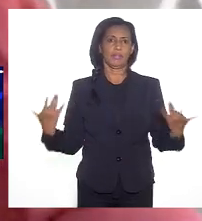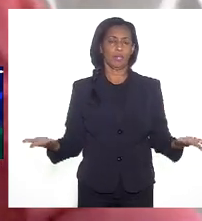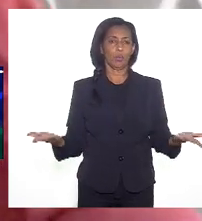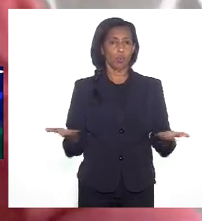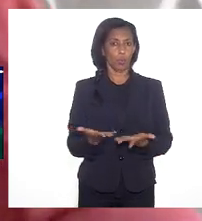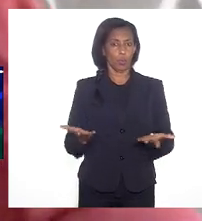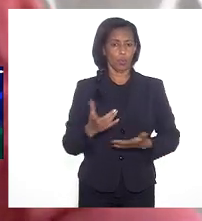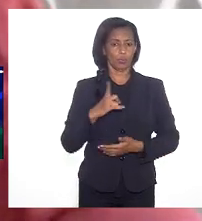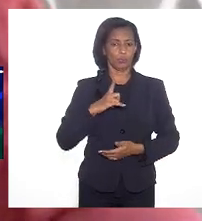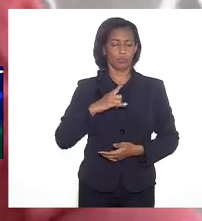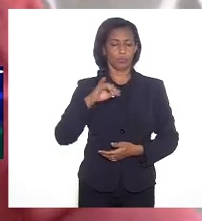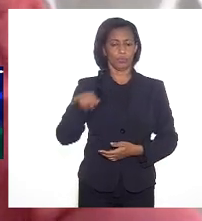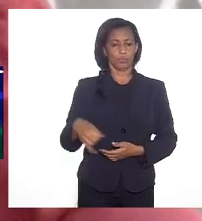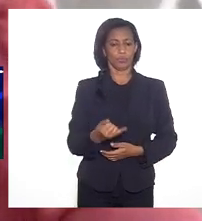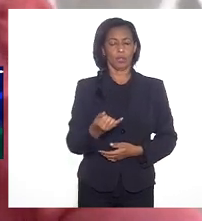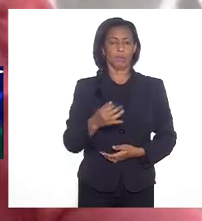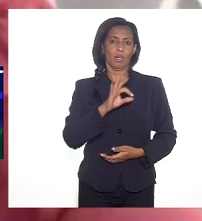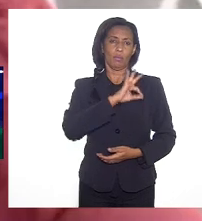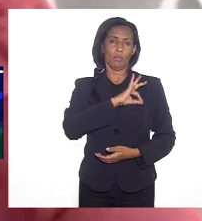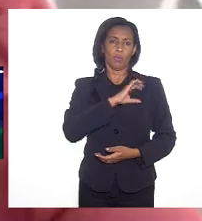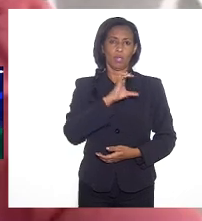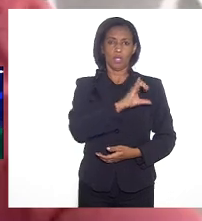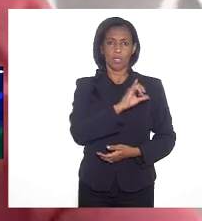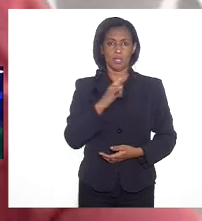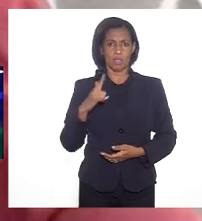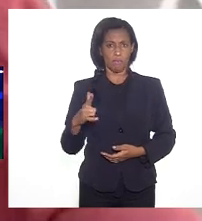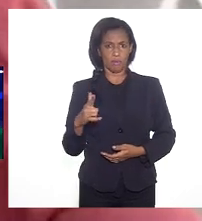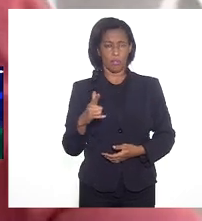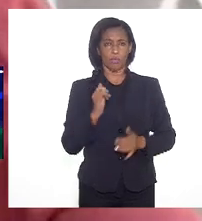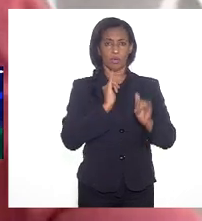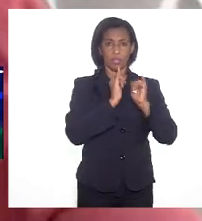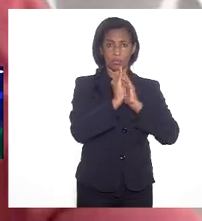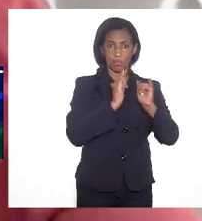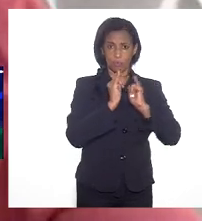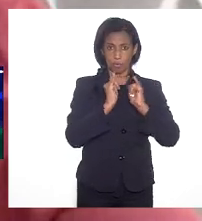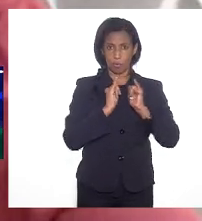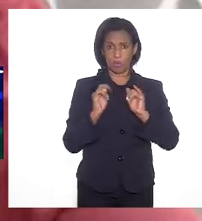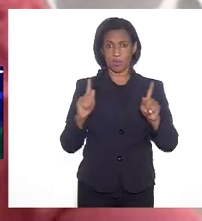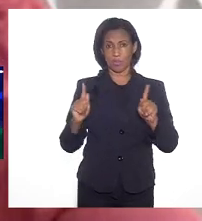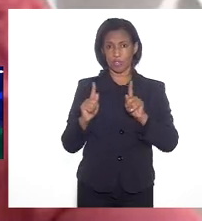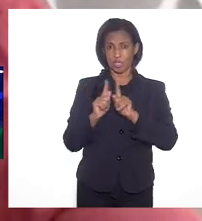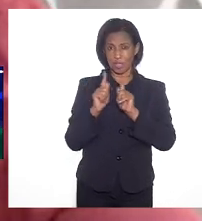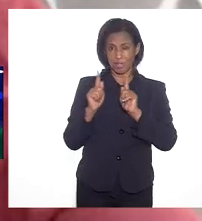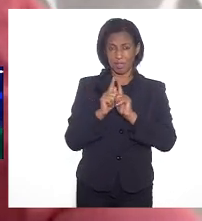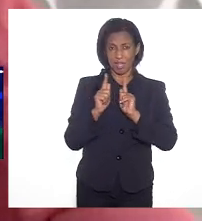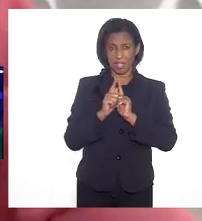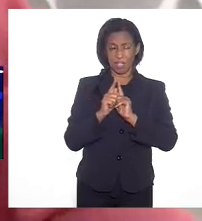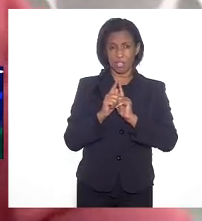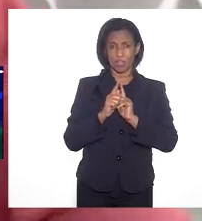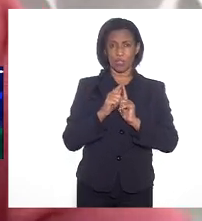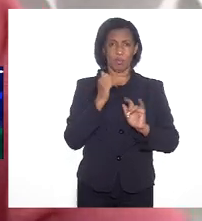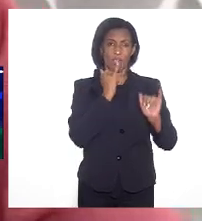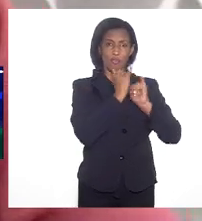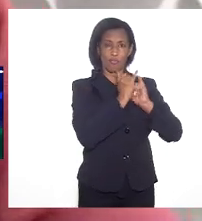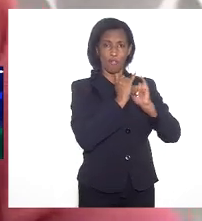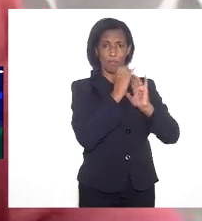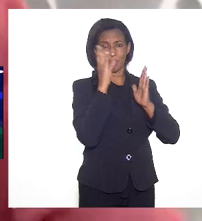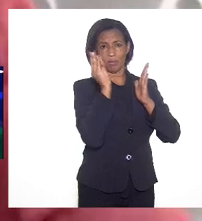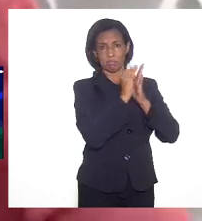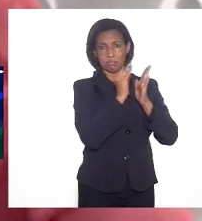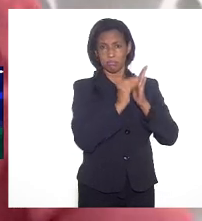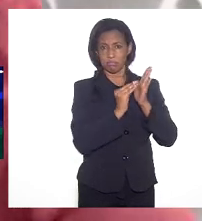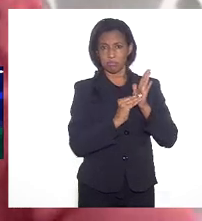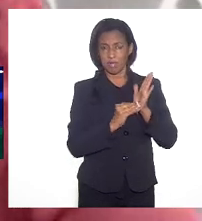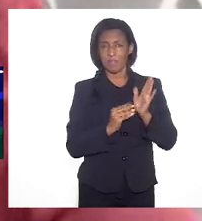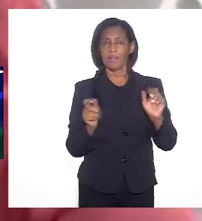ter a possibilidade pela Polícia Civil da coleta de dados genéticos para fazer um banco de dados genéticos